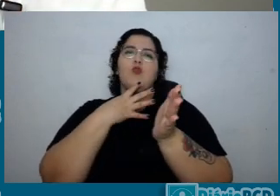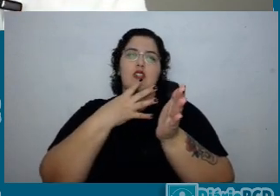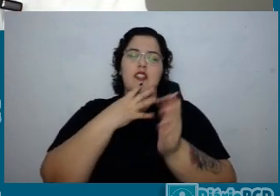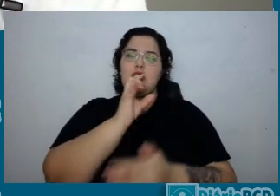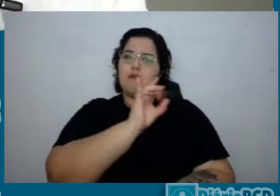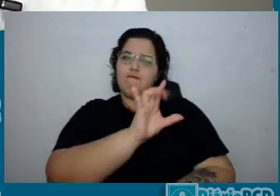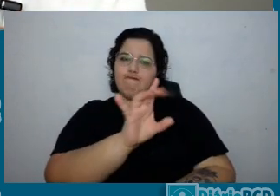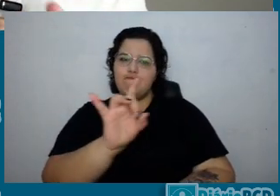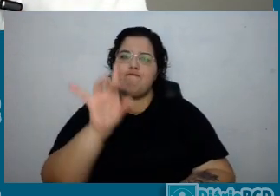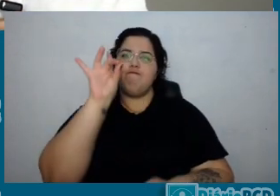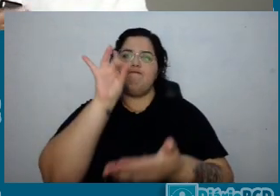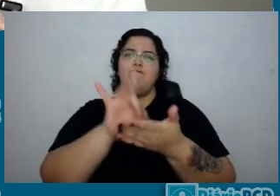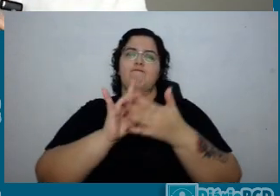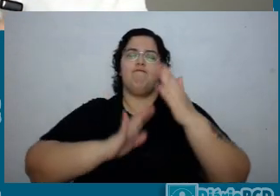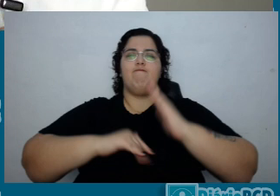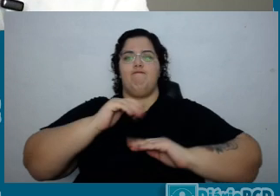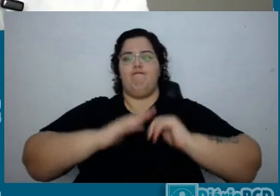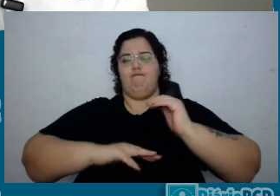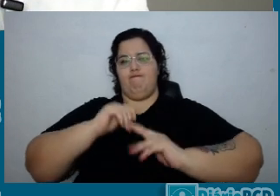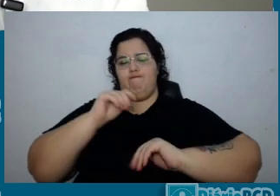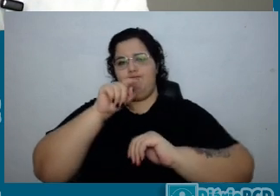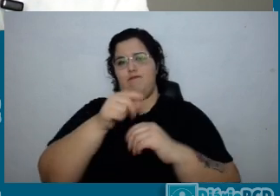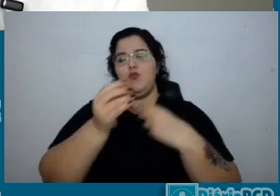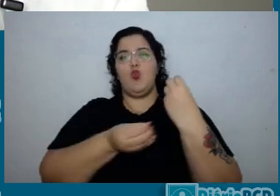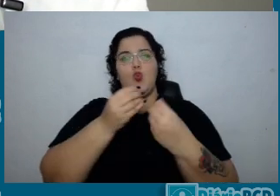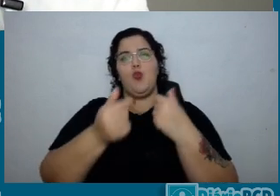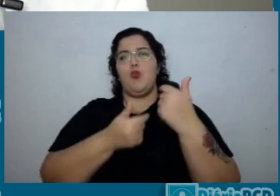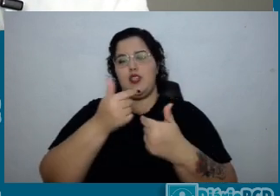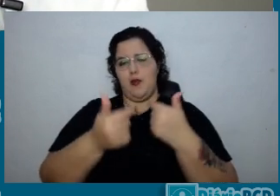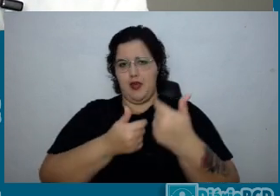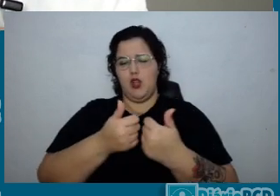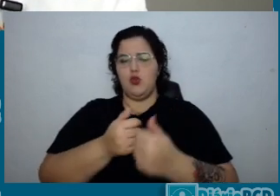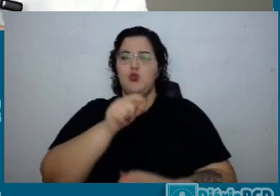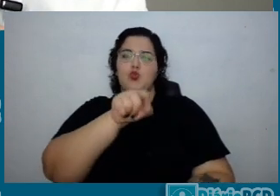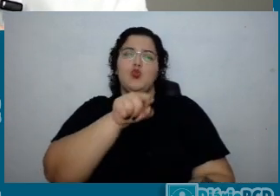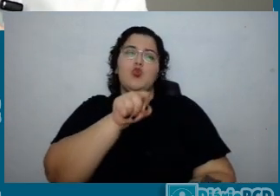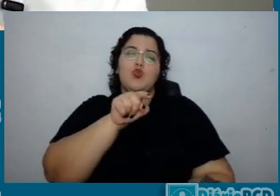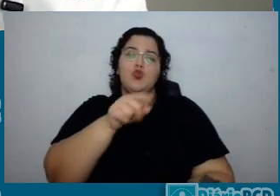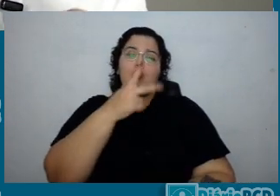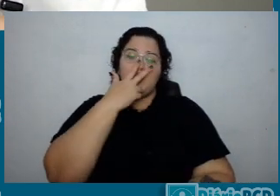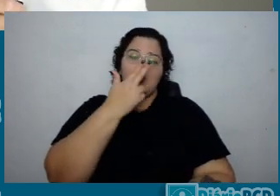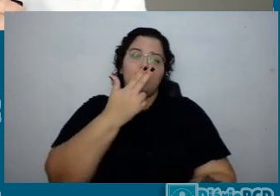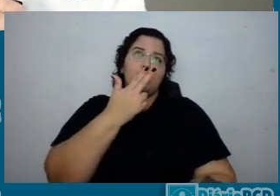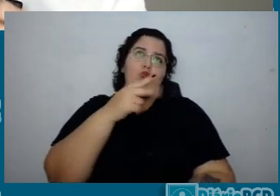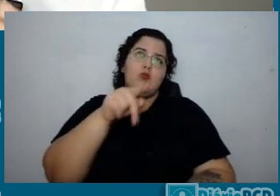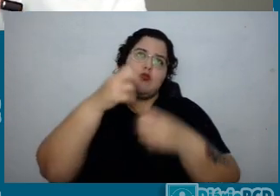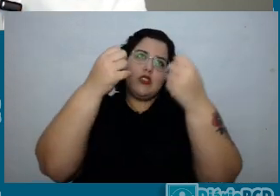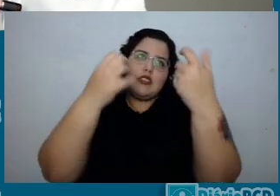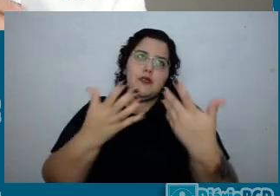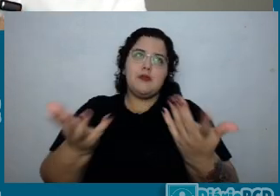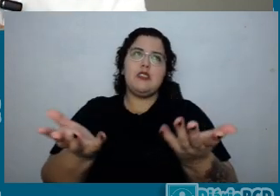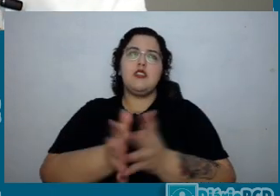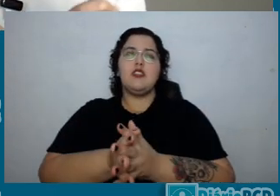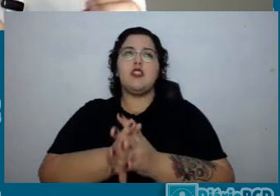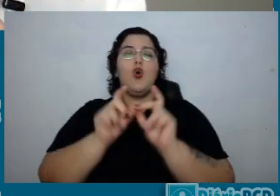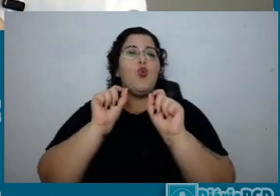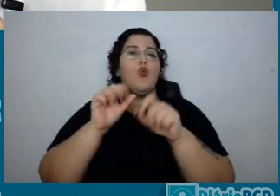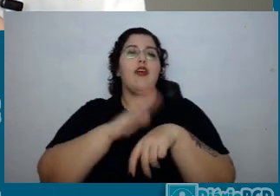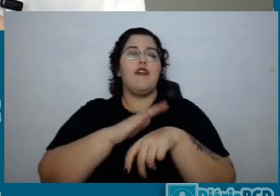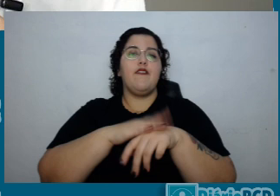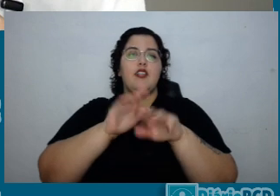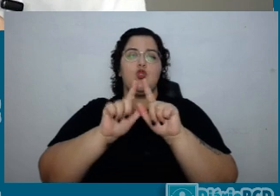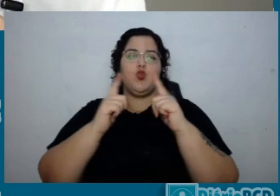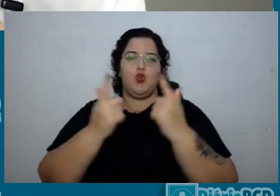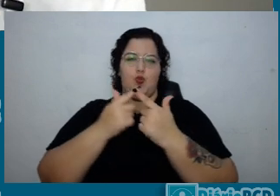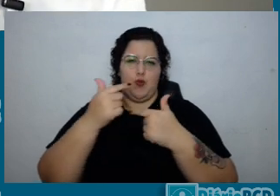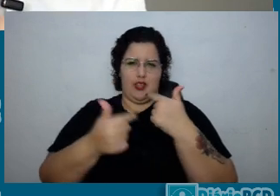próximos a ter a efetivação desse trabalho. O que a senhora pode adiantar para a gente da questão do que foi feito